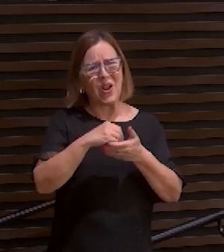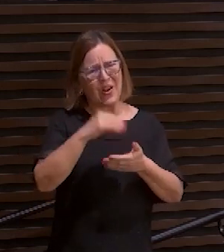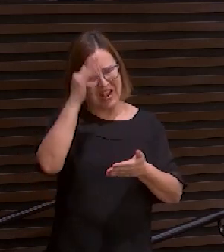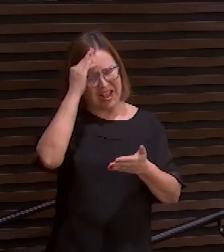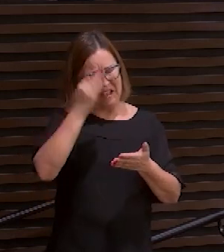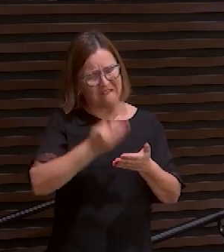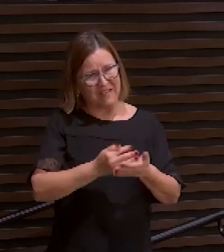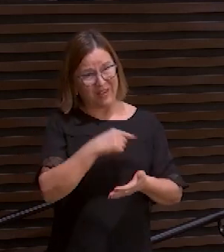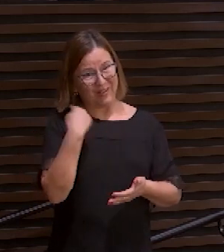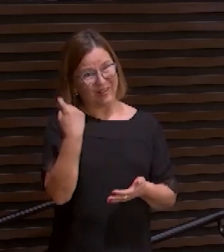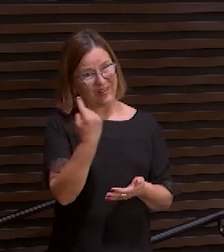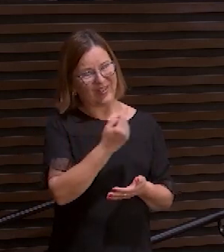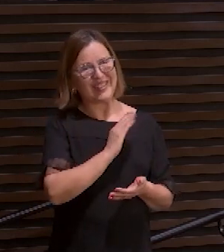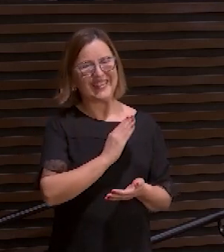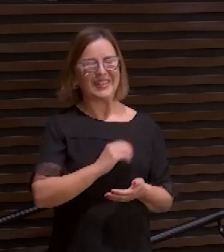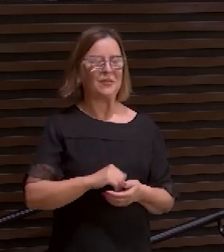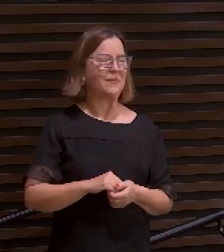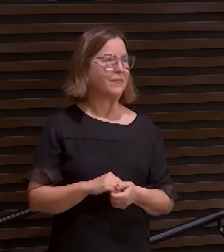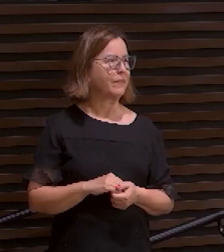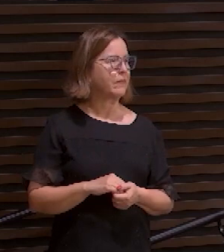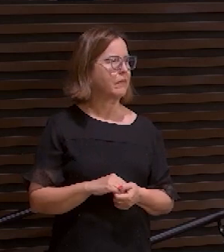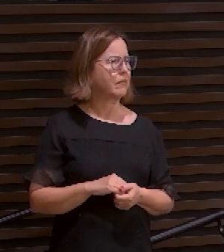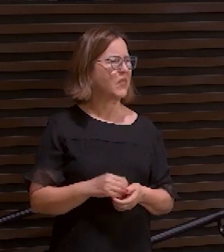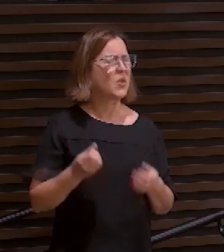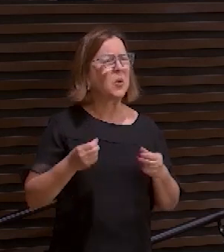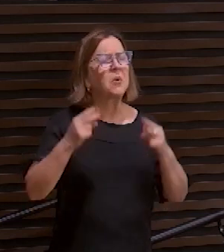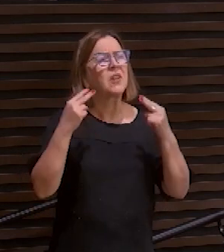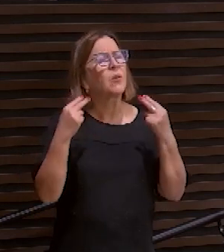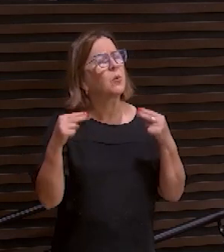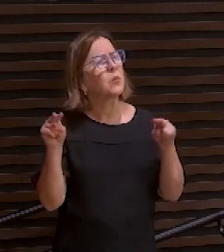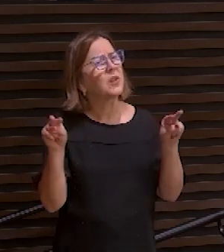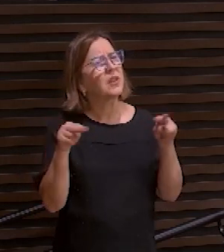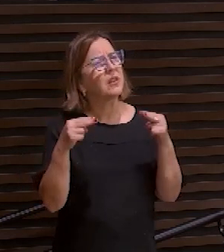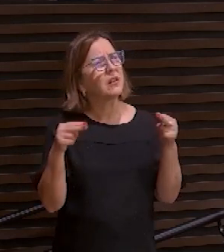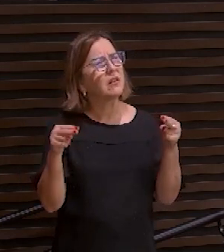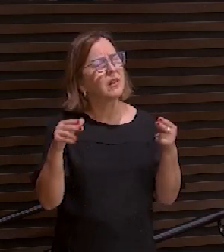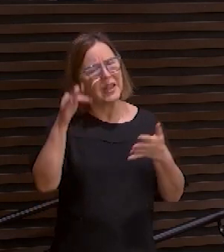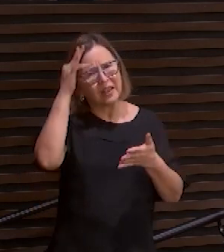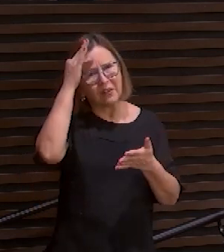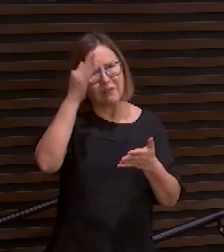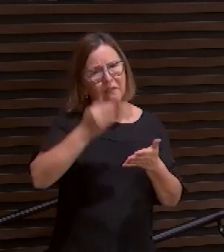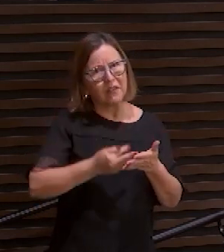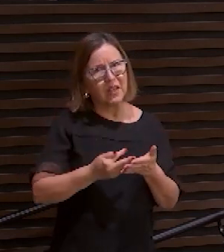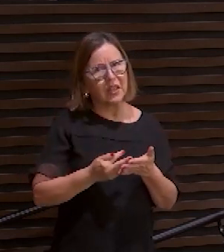Não é? Como é que é aquele hino da fé?